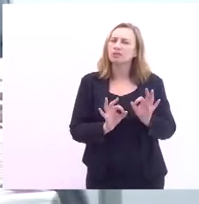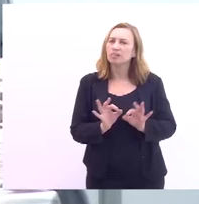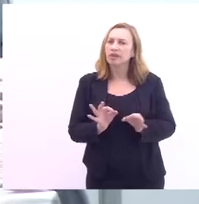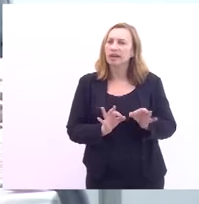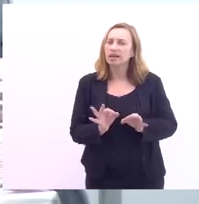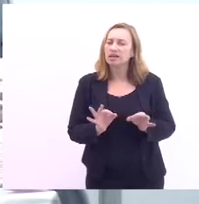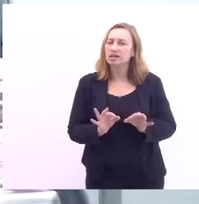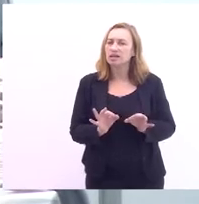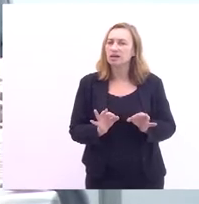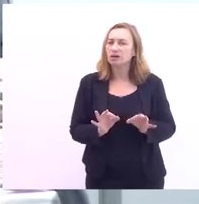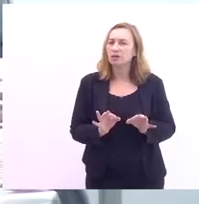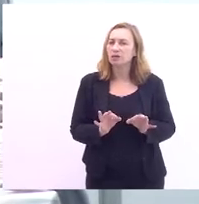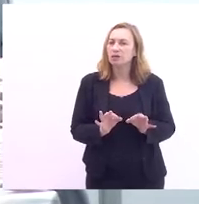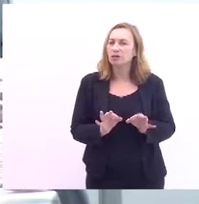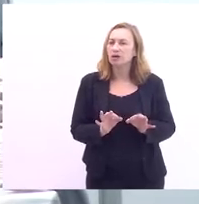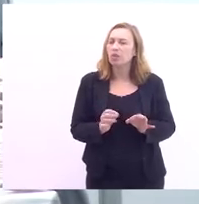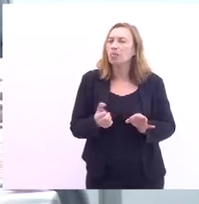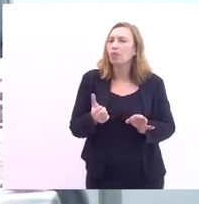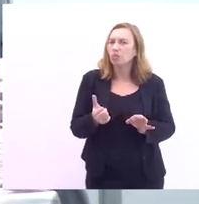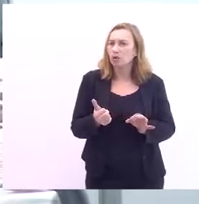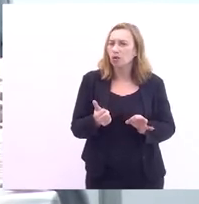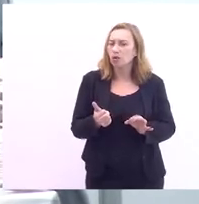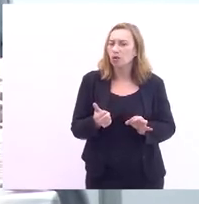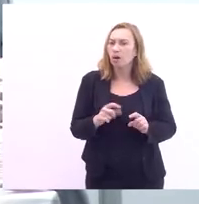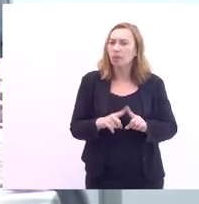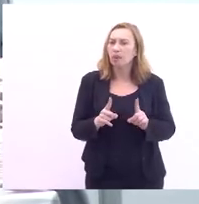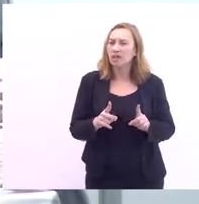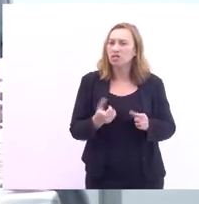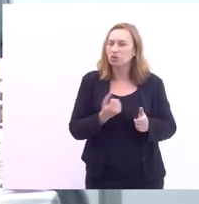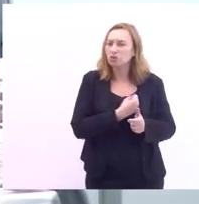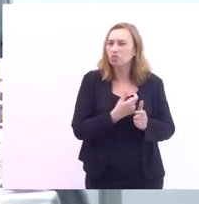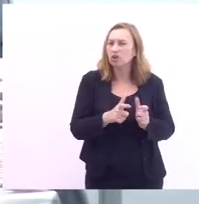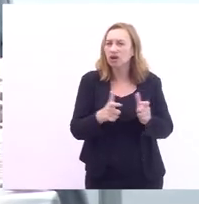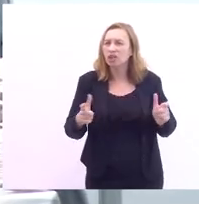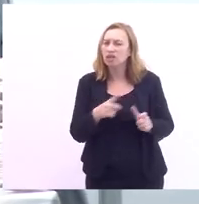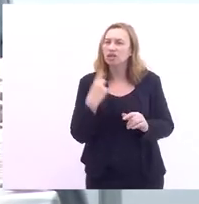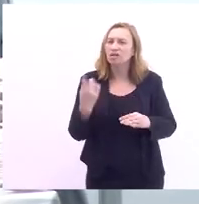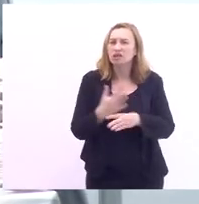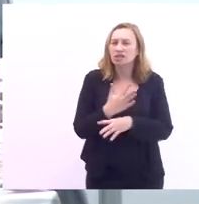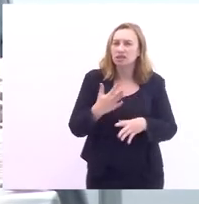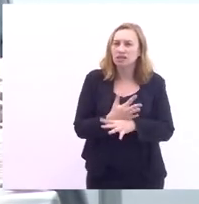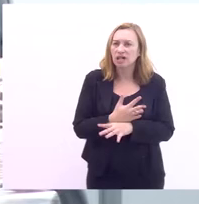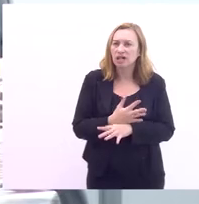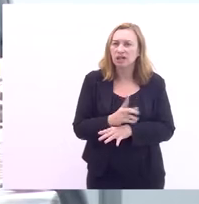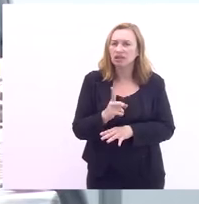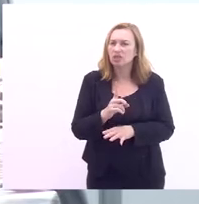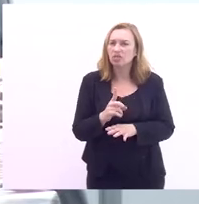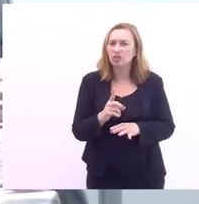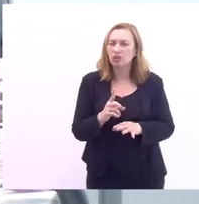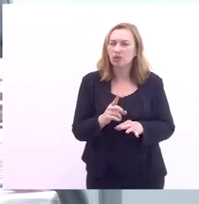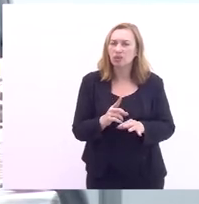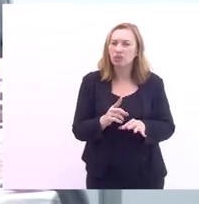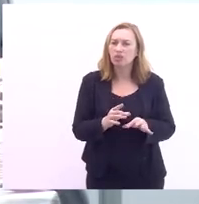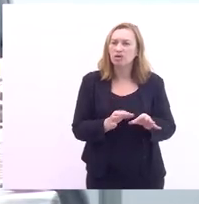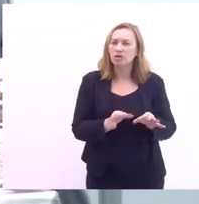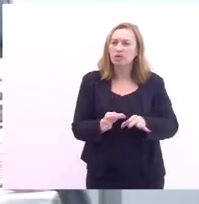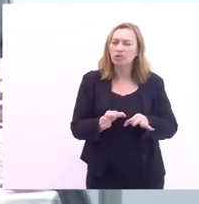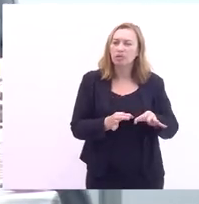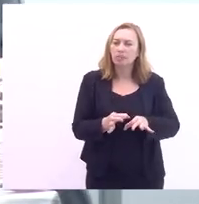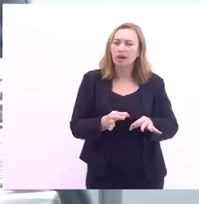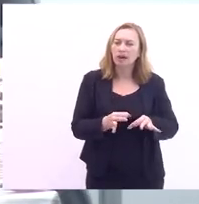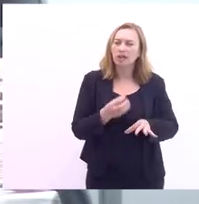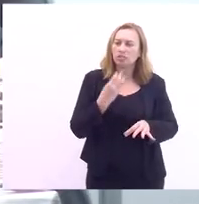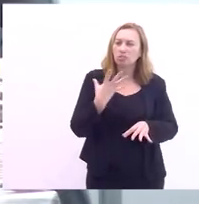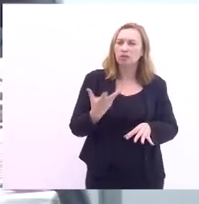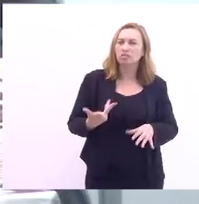Mas grande parte da nossa cidade e das nossas regiões não foram contempladas até hoje. Os